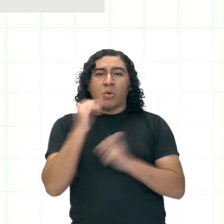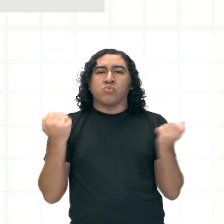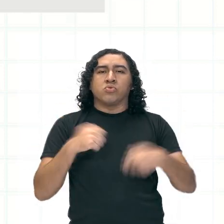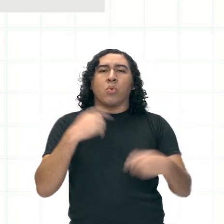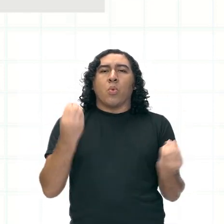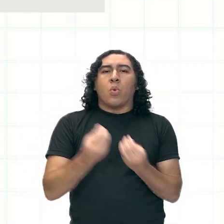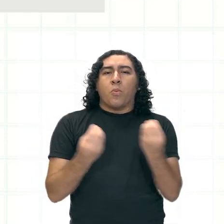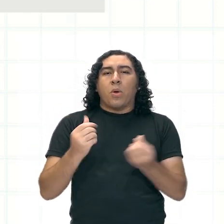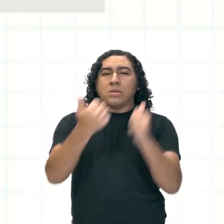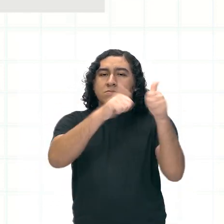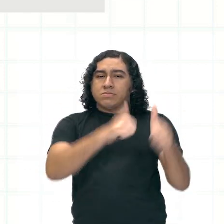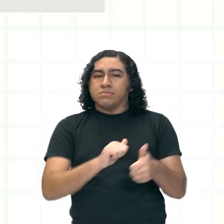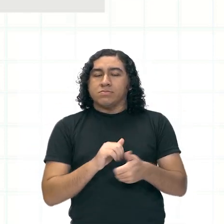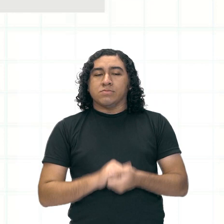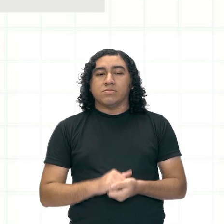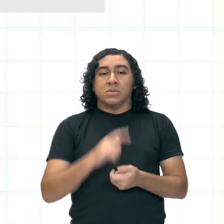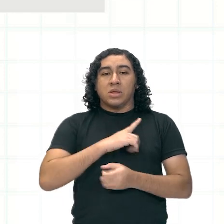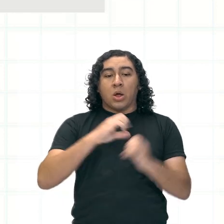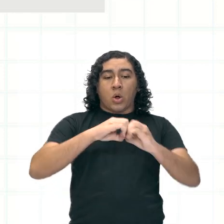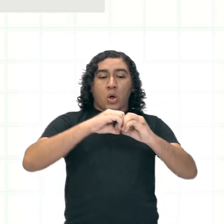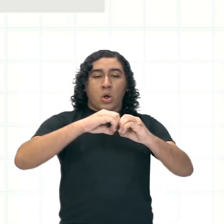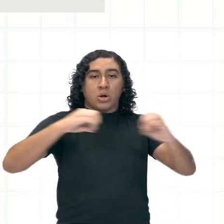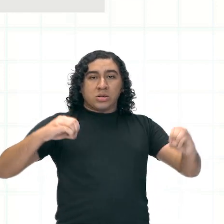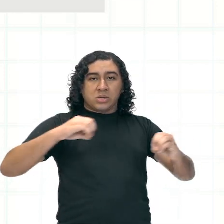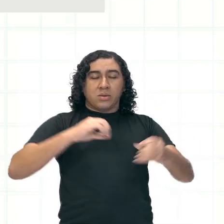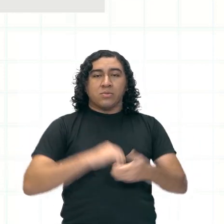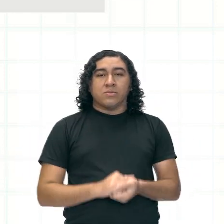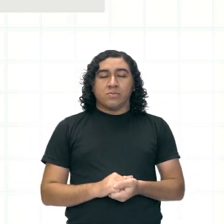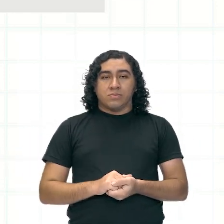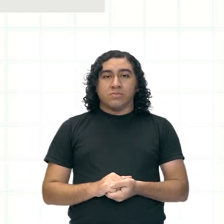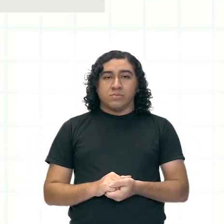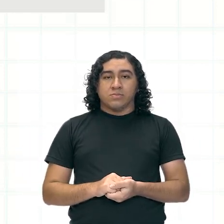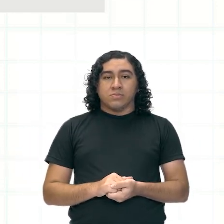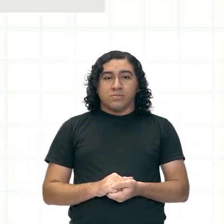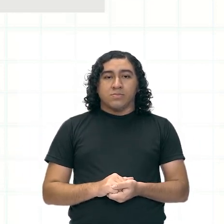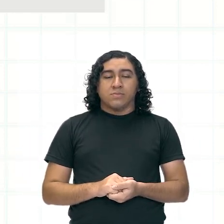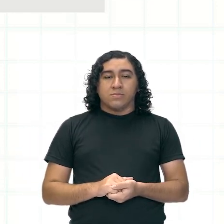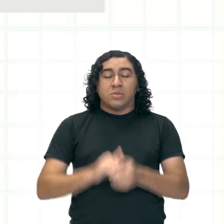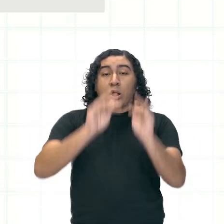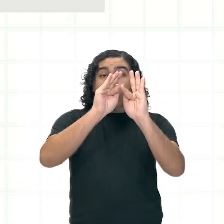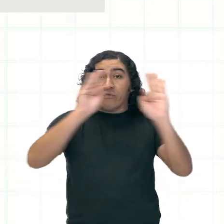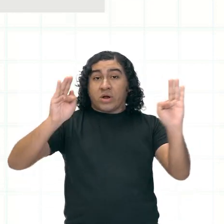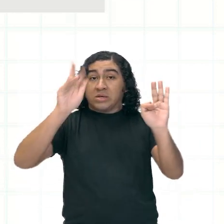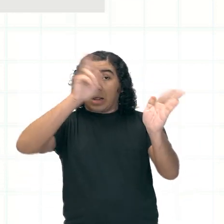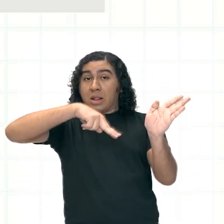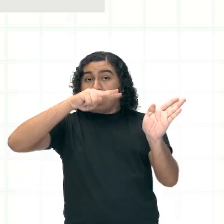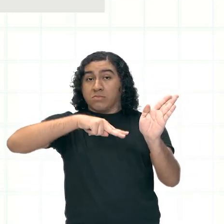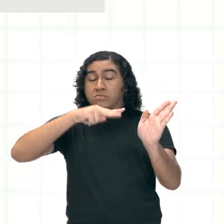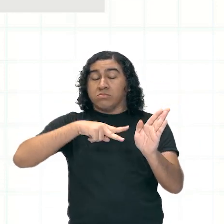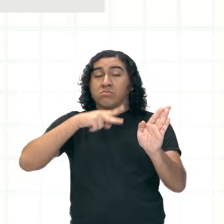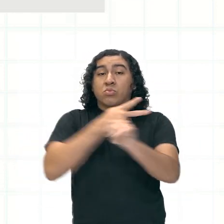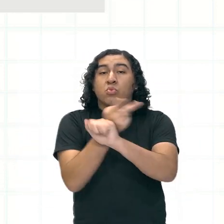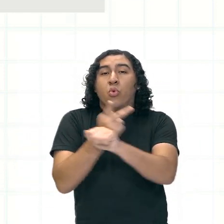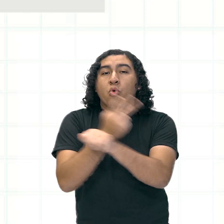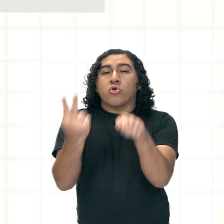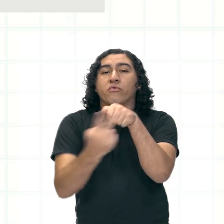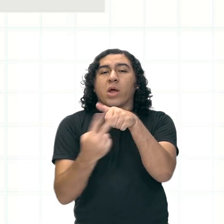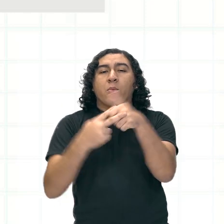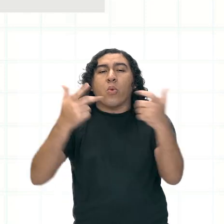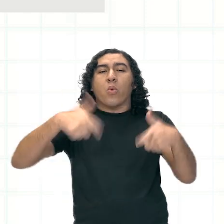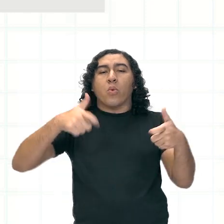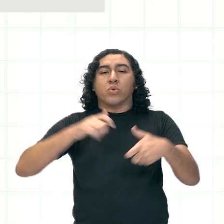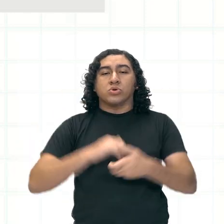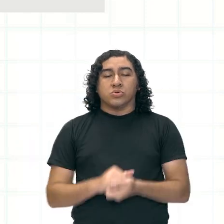identificar o sujeito. Temos a oração. Os porteiros do edifício chegaram. Primeiro, localiza o verbo. Aqui o